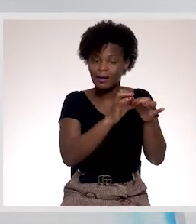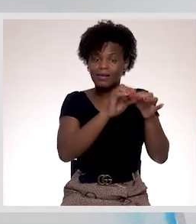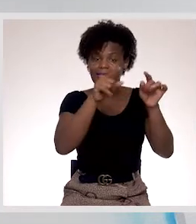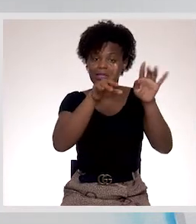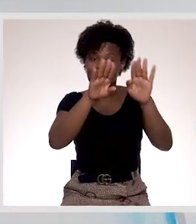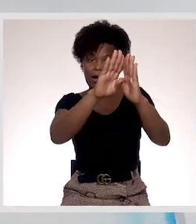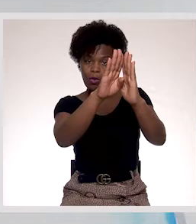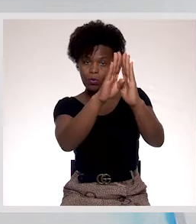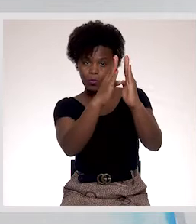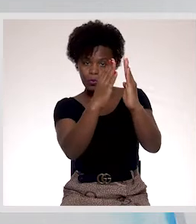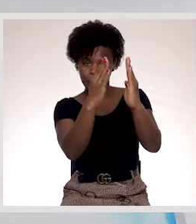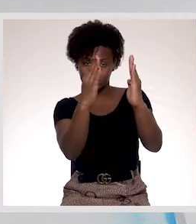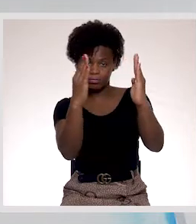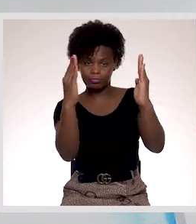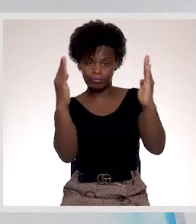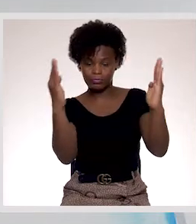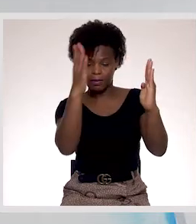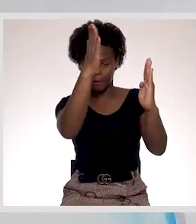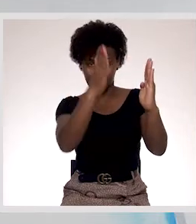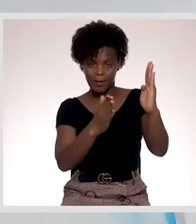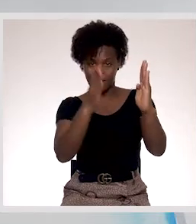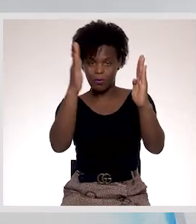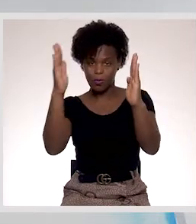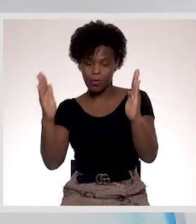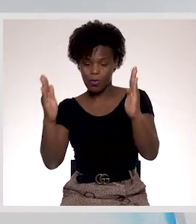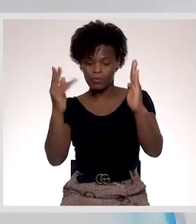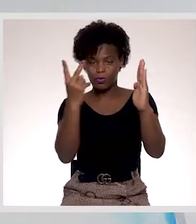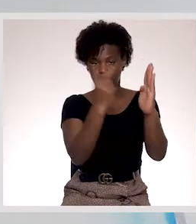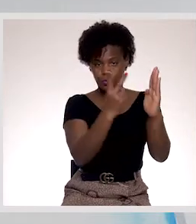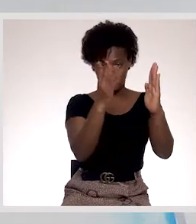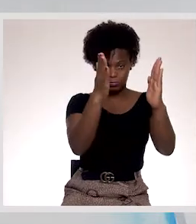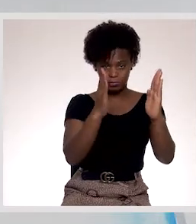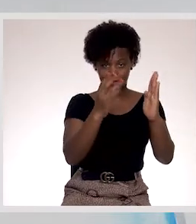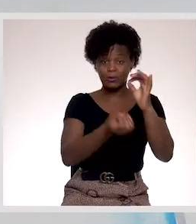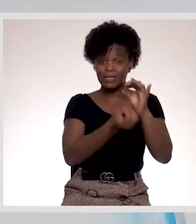vai abrir-se ao meio, ok? Formando aqui duas cadeias